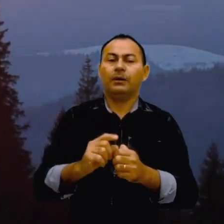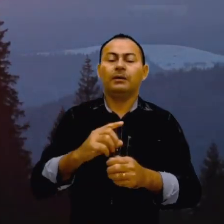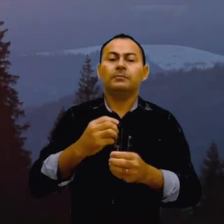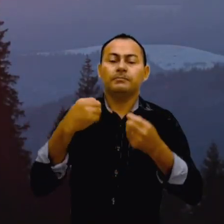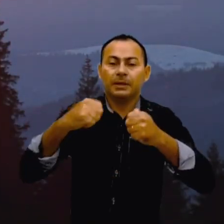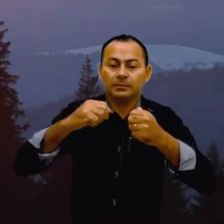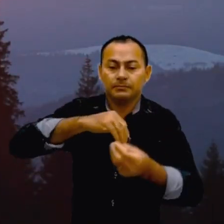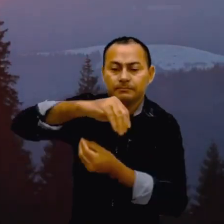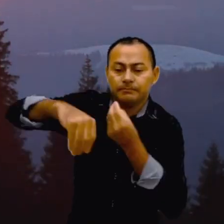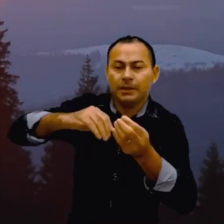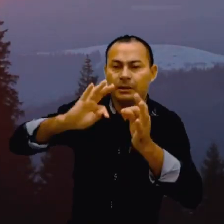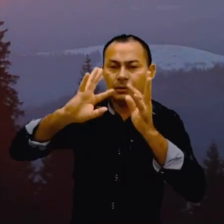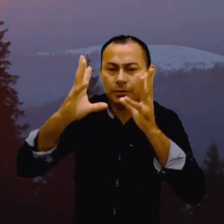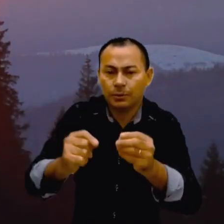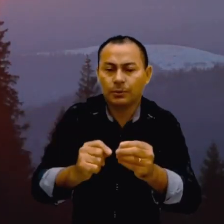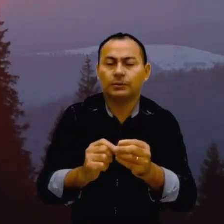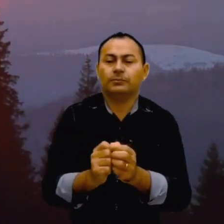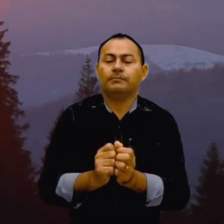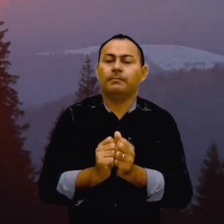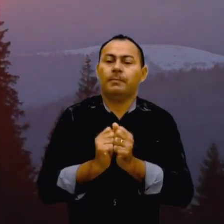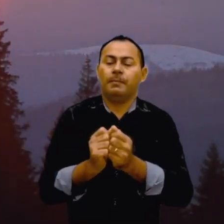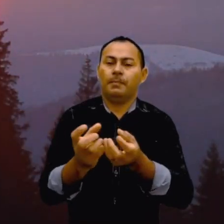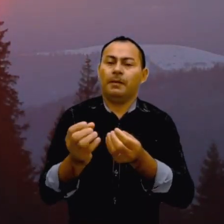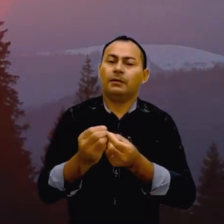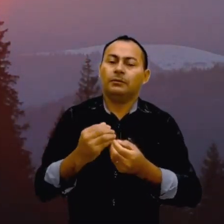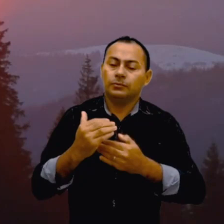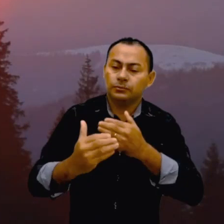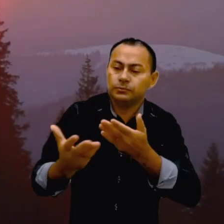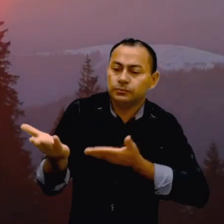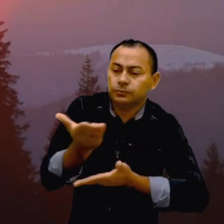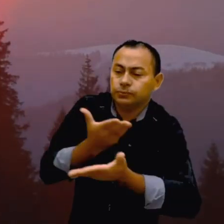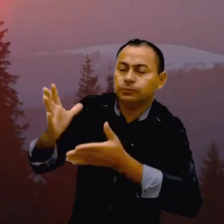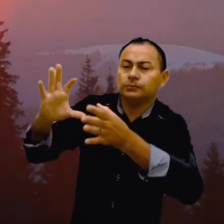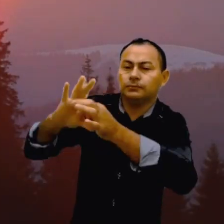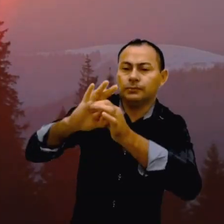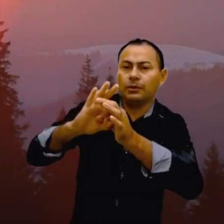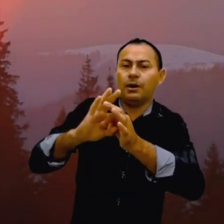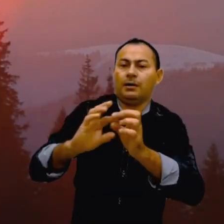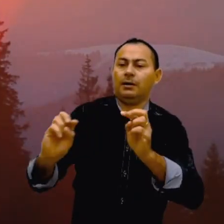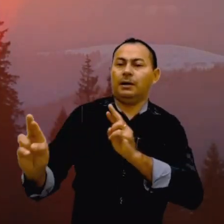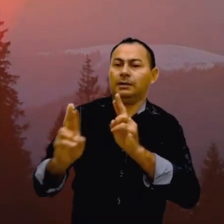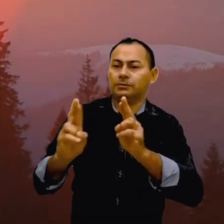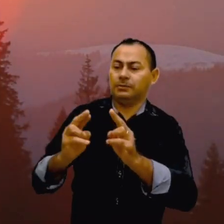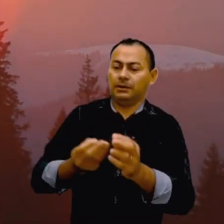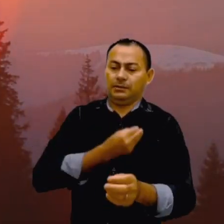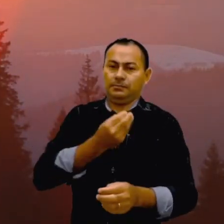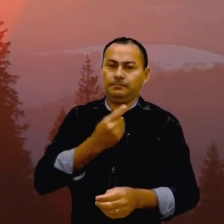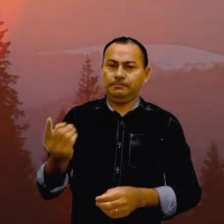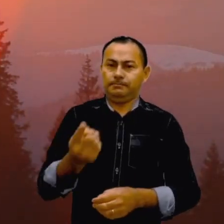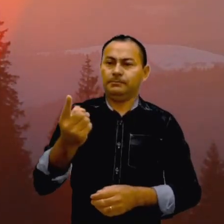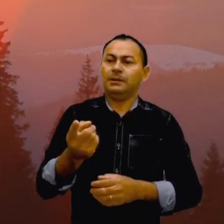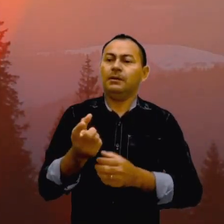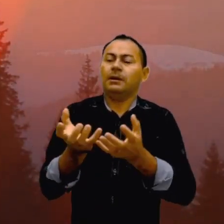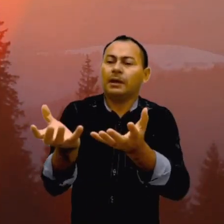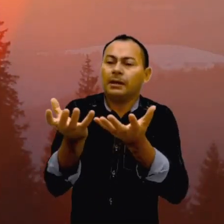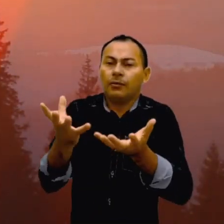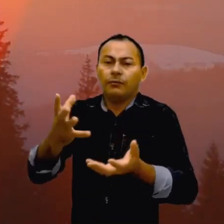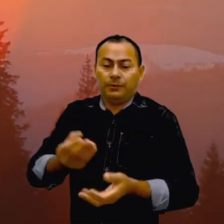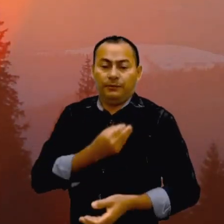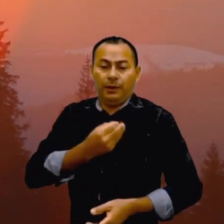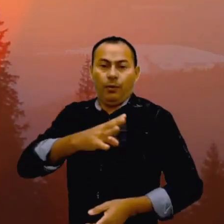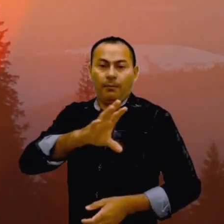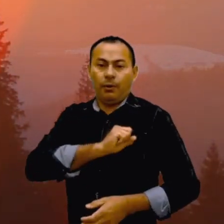devemos nos envolver com tudo aquilo que se relaciona com a nossa vida eterna. Devemos buscar o amor uns